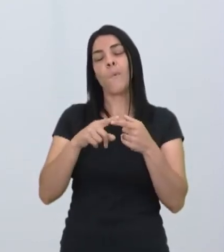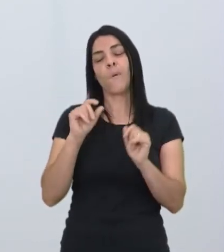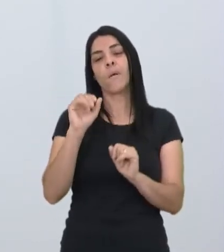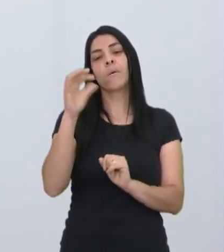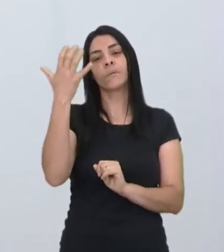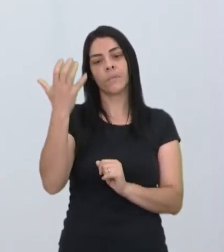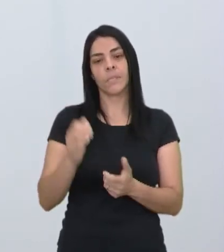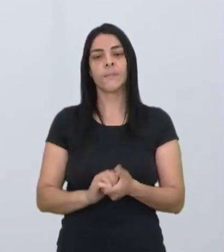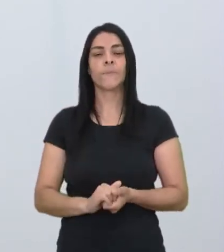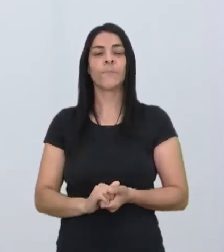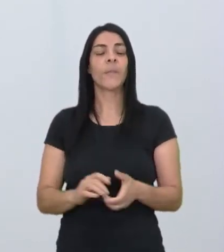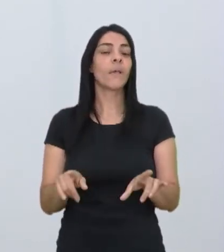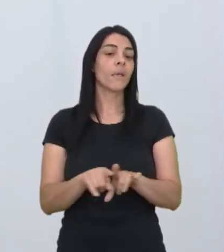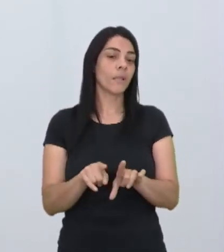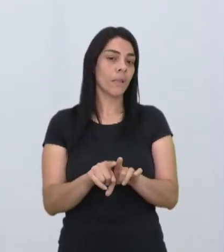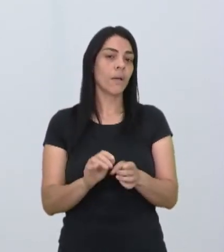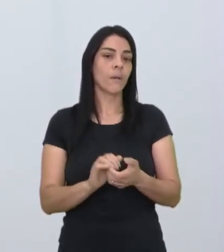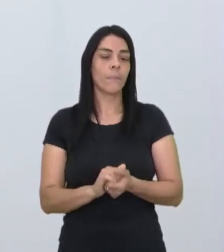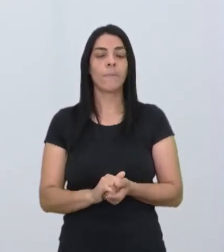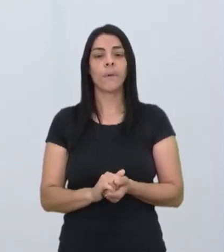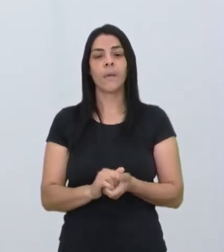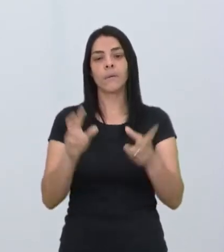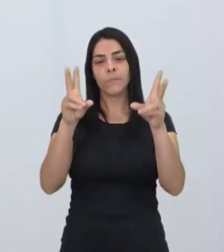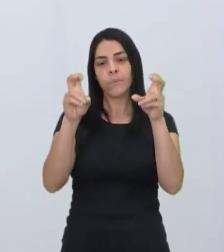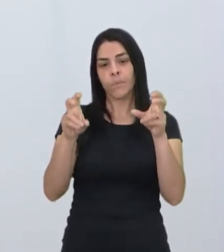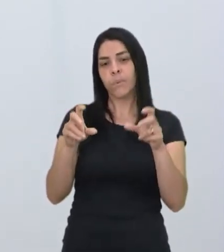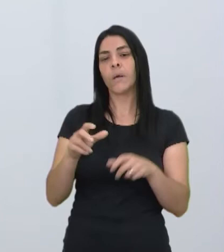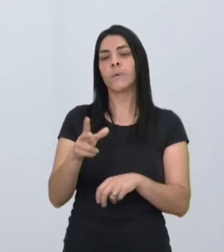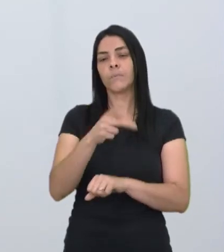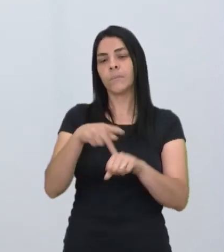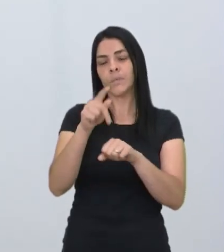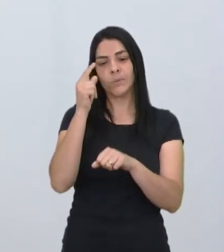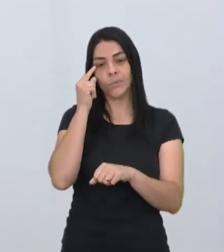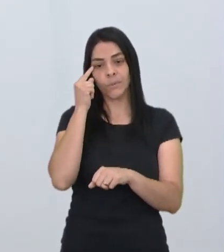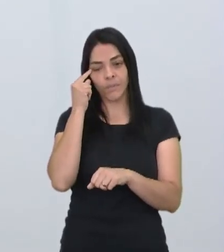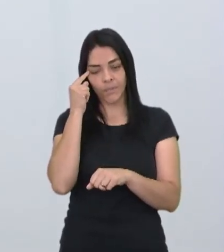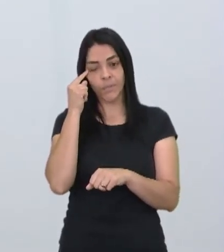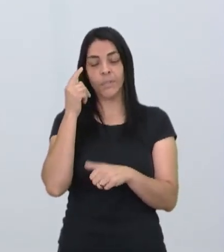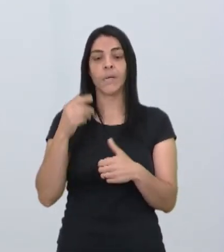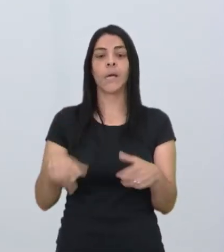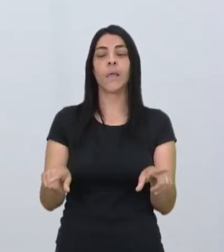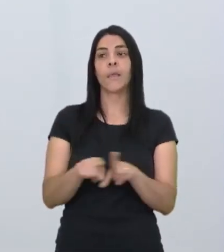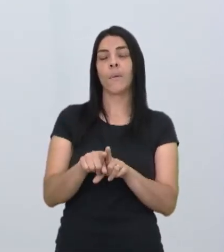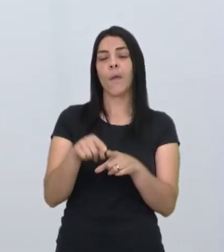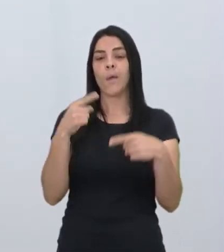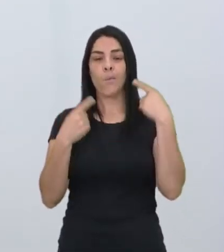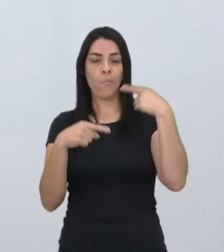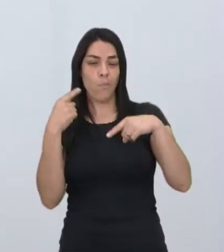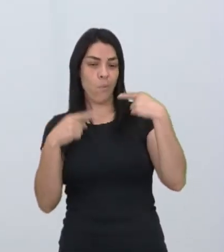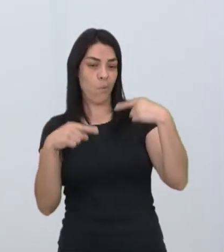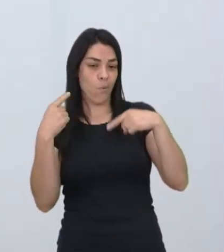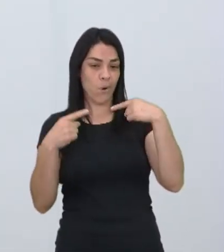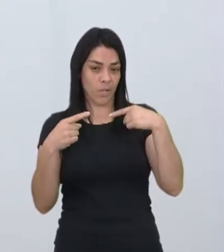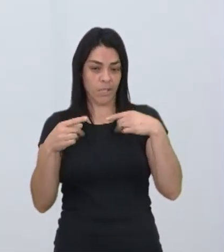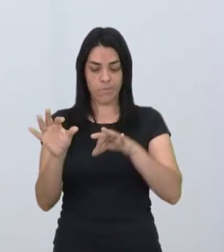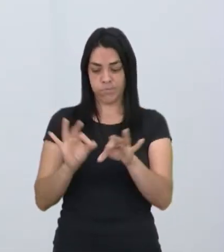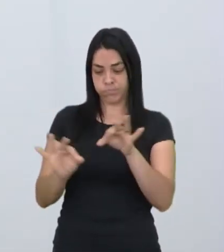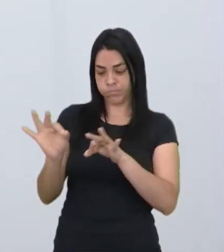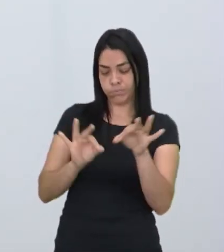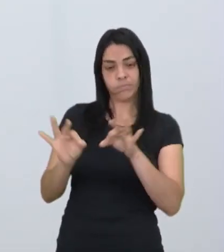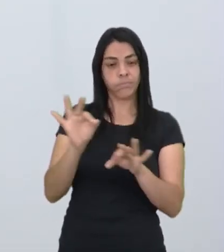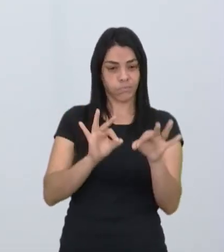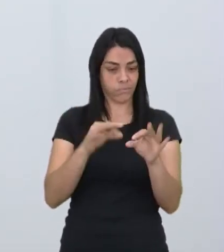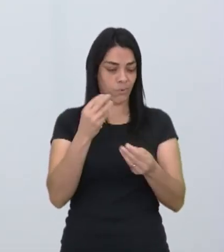Isso pode ter a ver também, né, essa questão da China pode ter a ver também um pouco com questões políticas, né, a forma de organização política